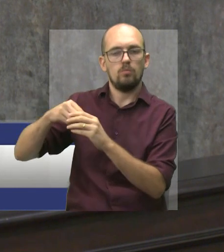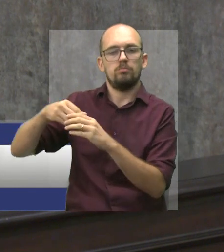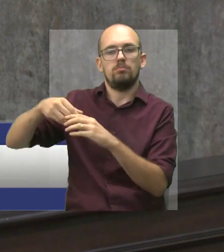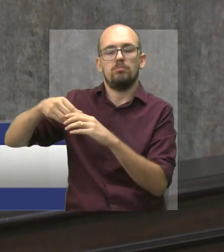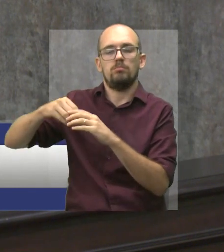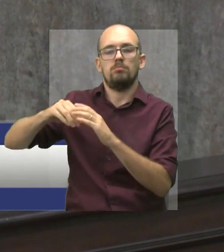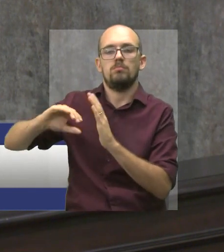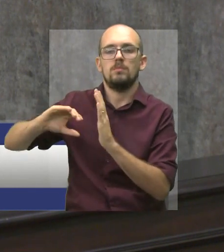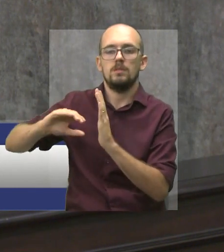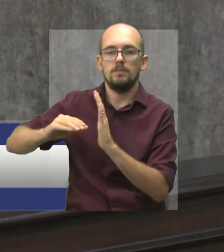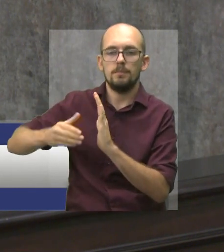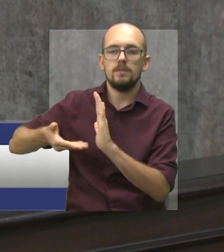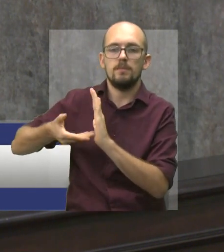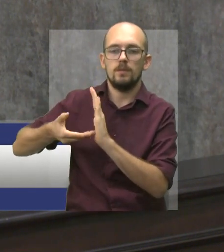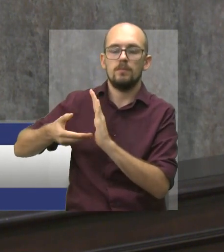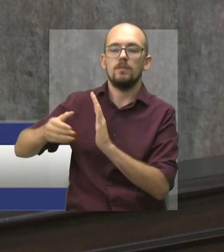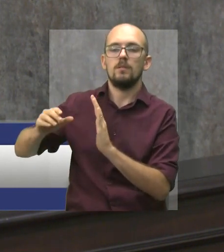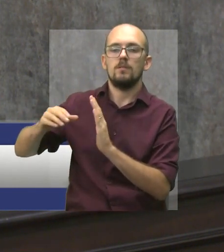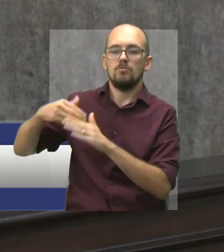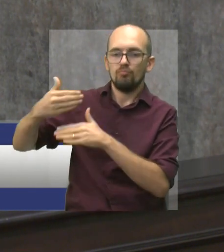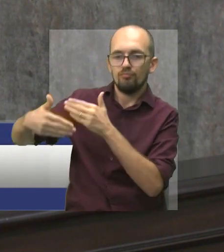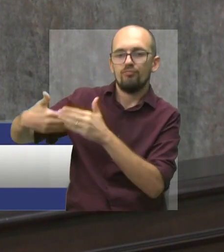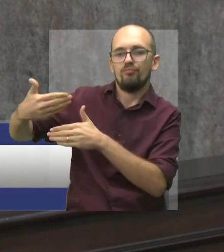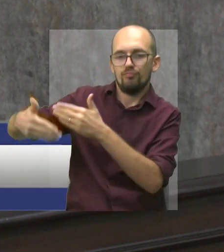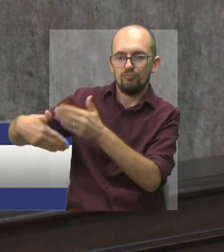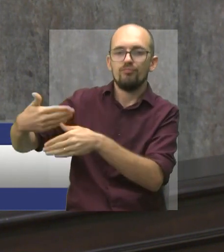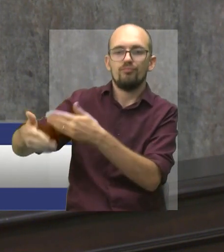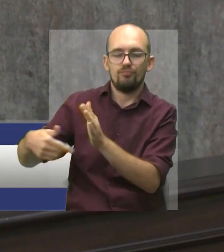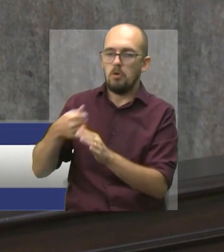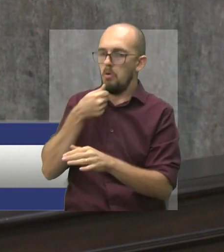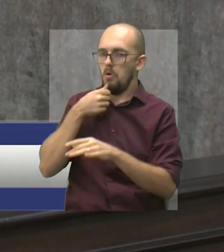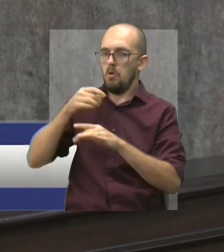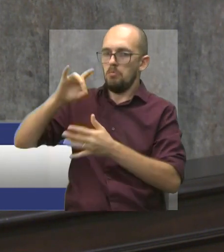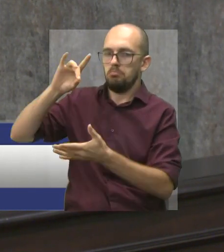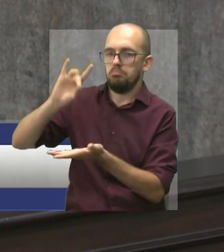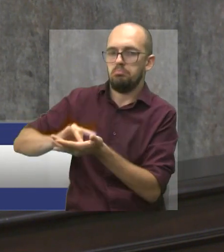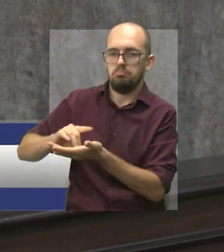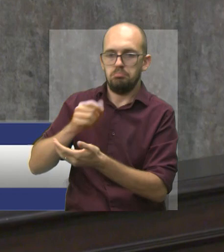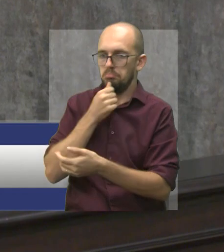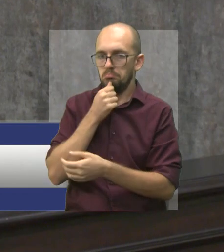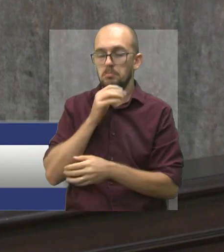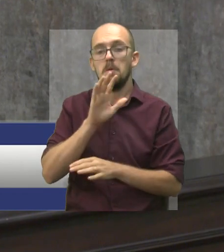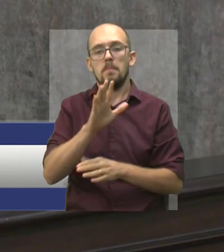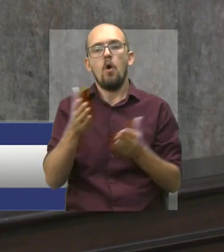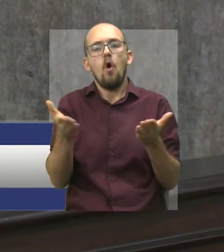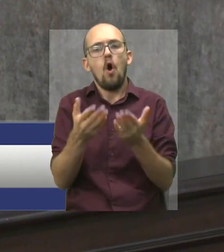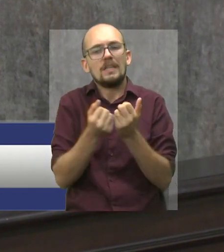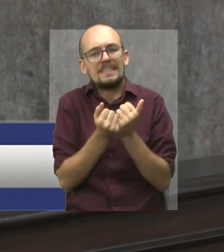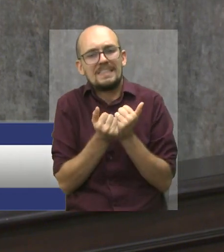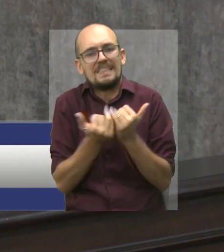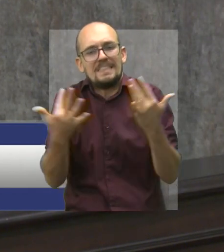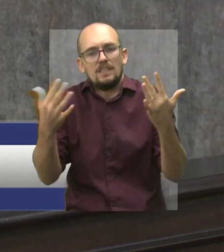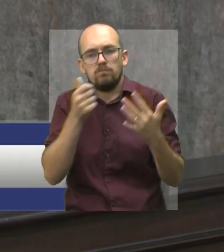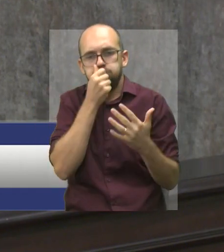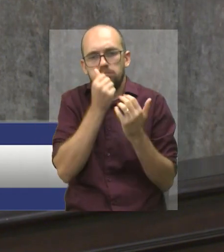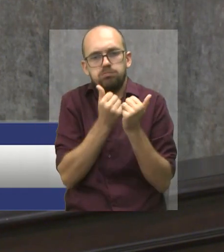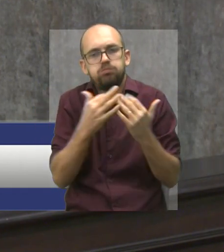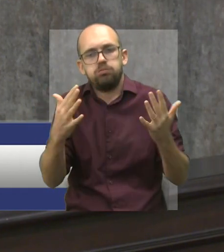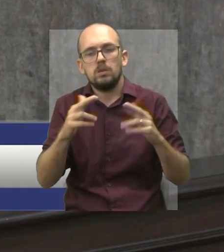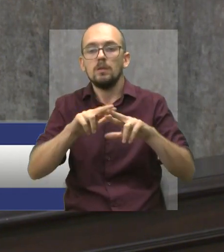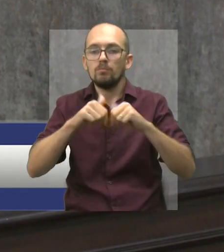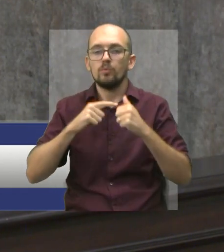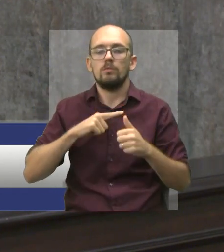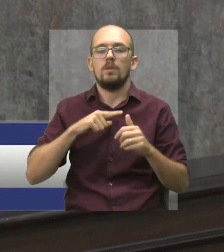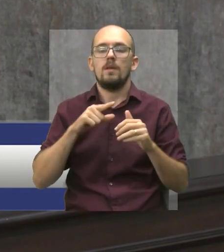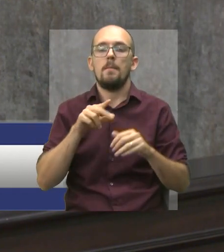Câmara dos Deputados. Por conta do número expressivo de pessoas aqui presentes, nós iremos selecionar 5 questões que